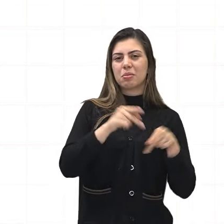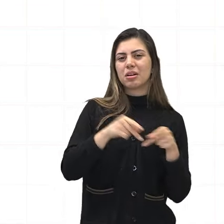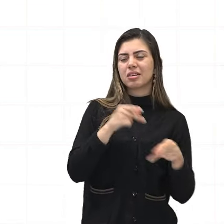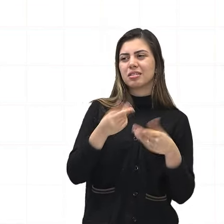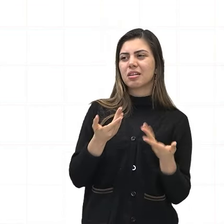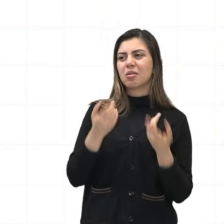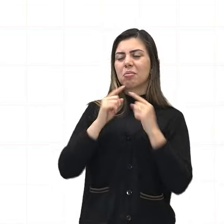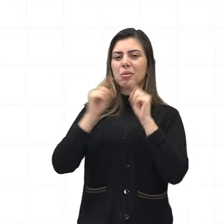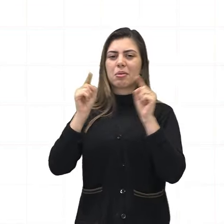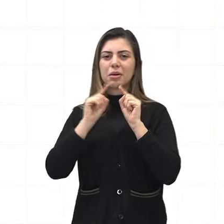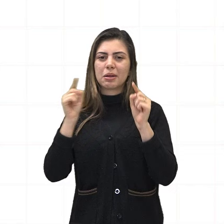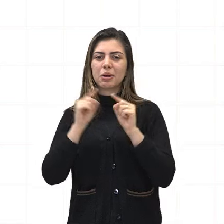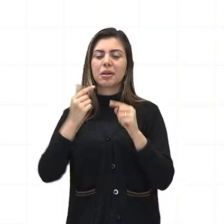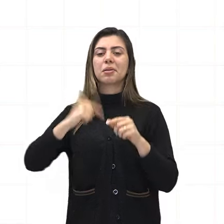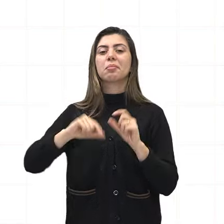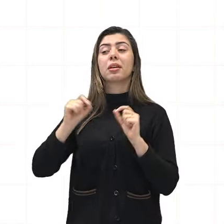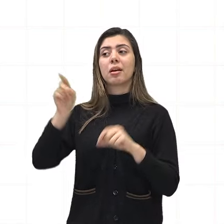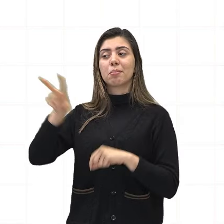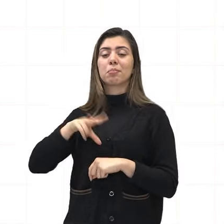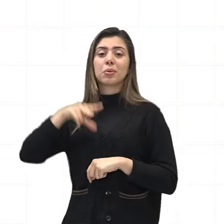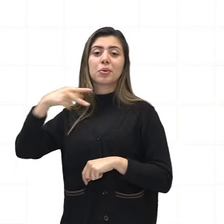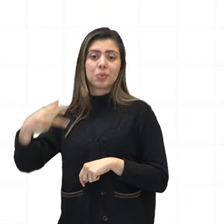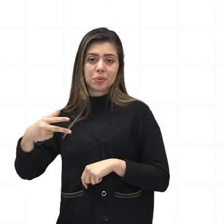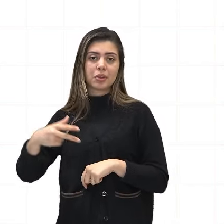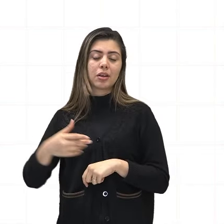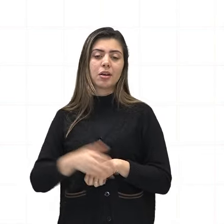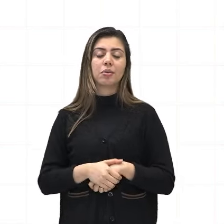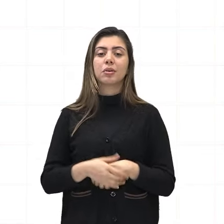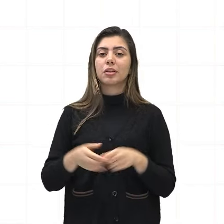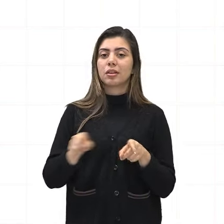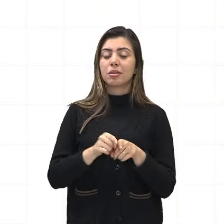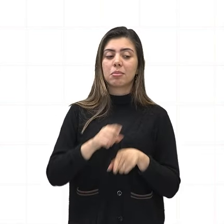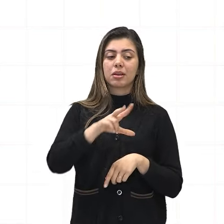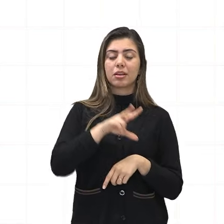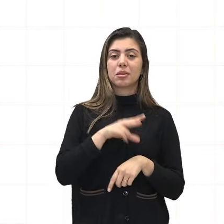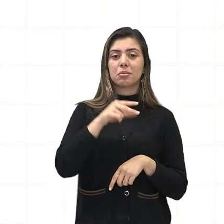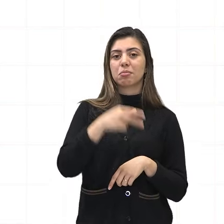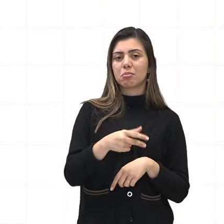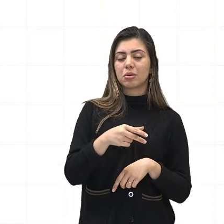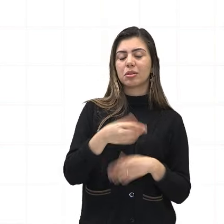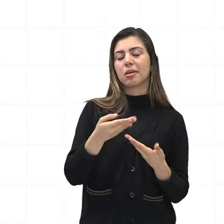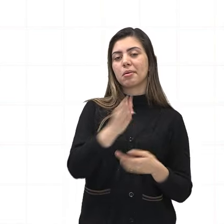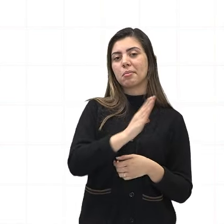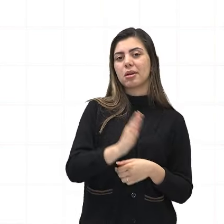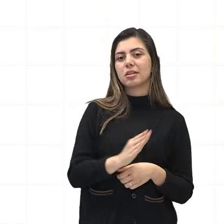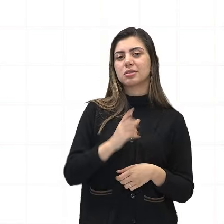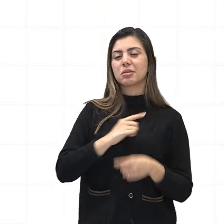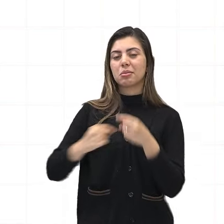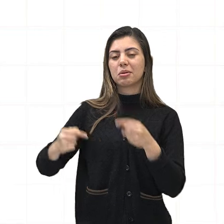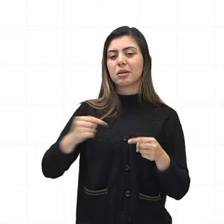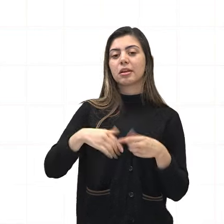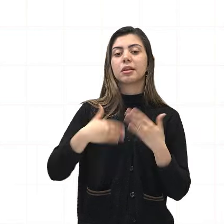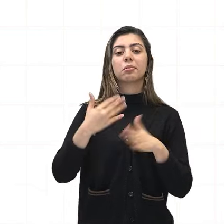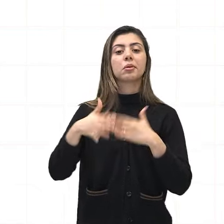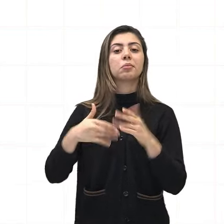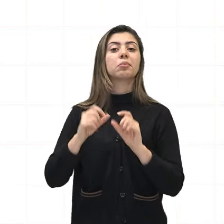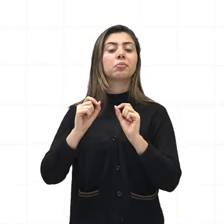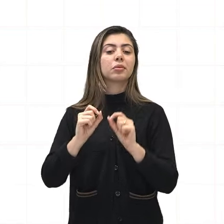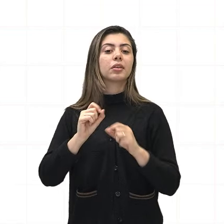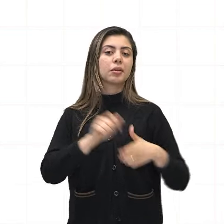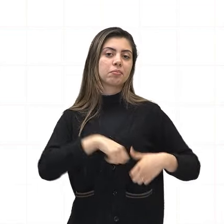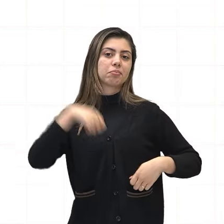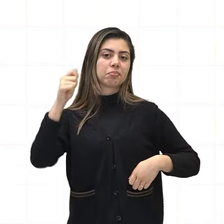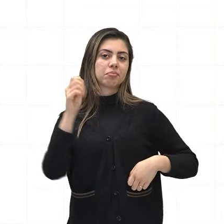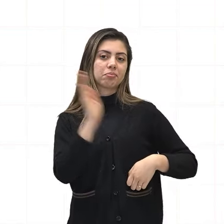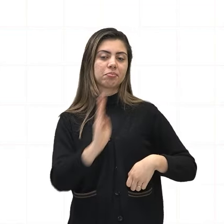estavam comandando Portugal, e os interesses do Brasil em não voltar a ser colônia, vamos ter então a deflagração da independência